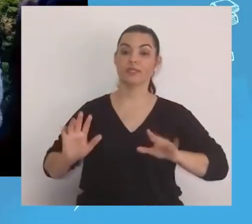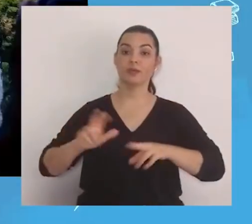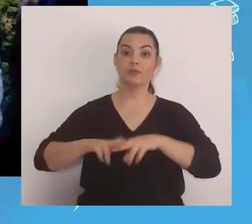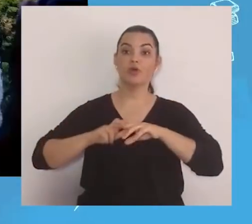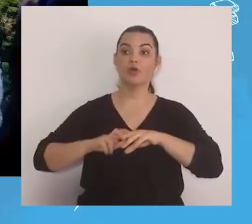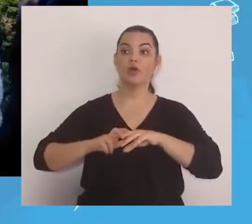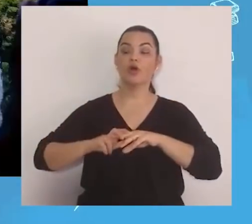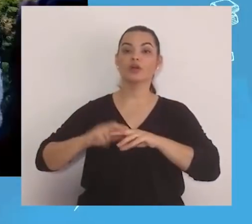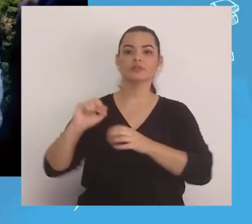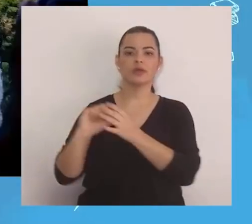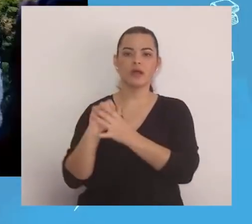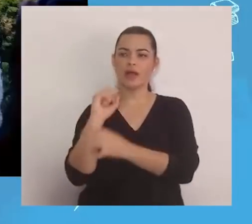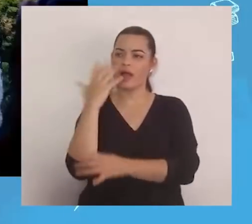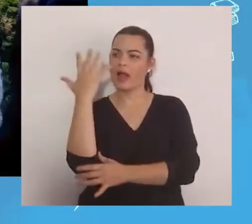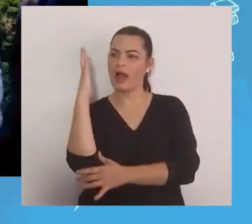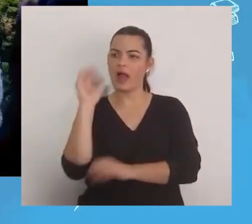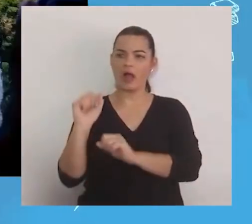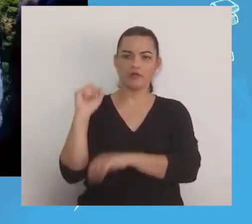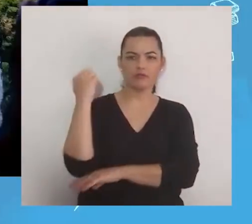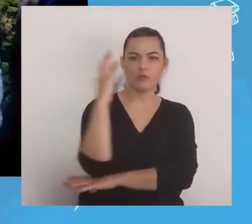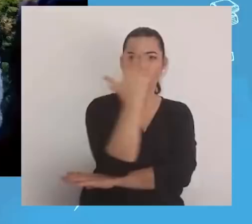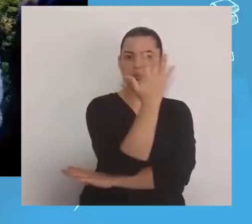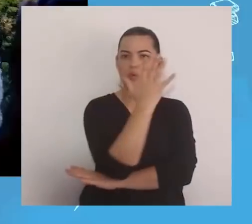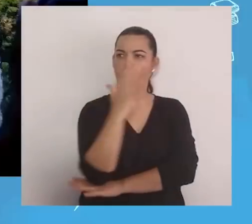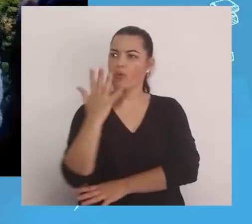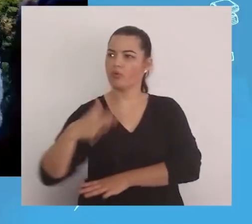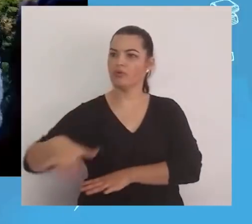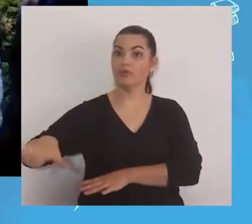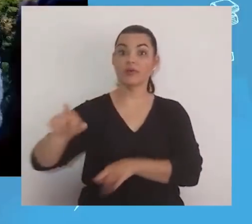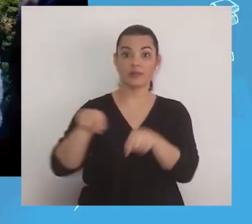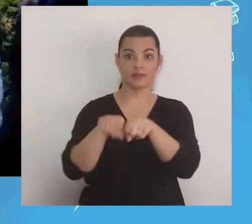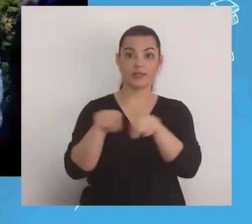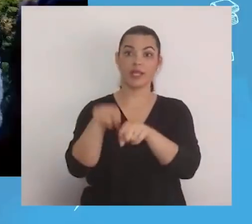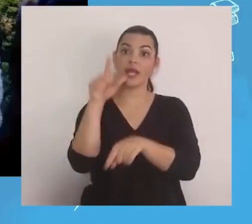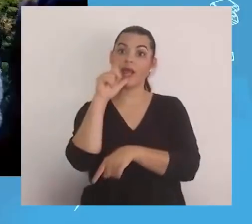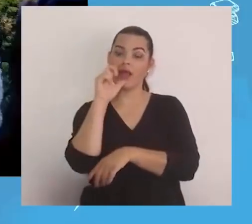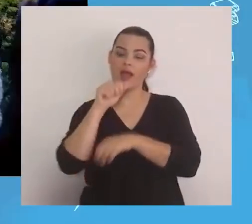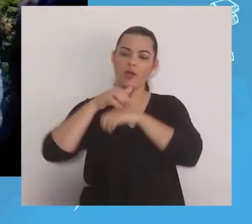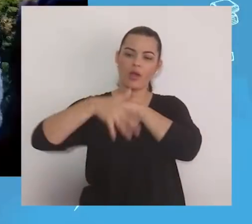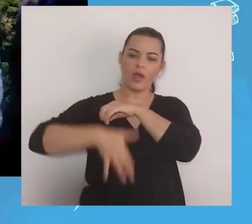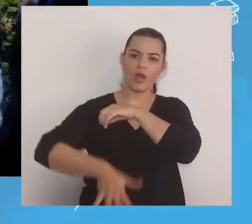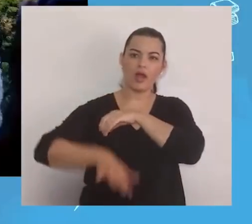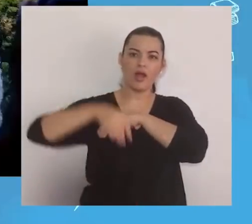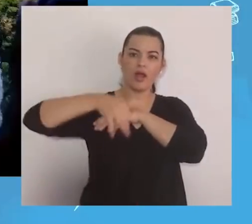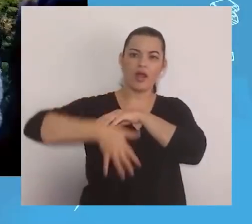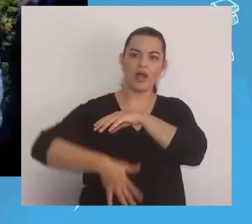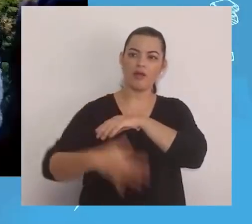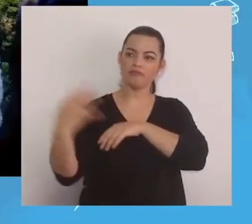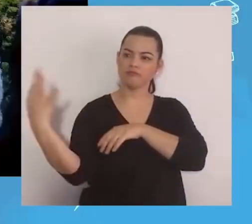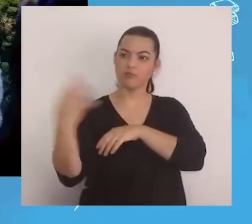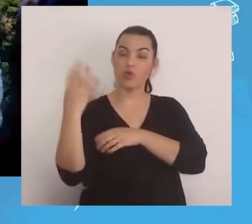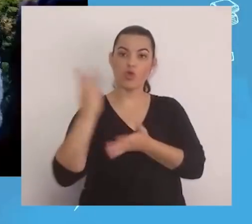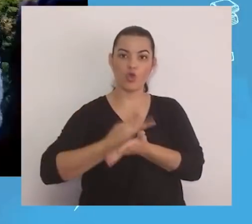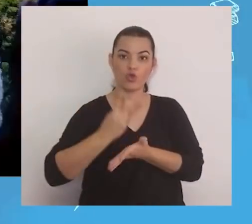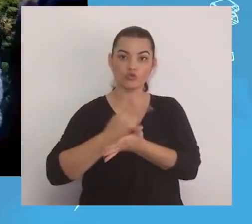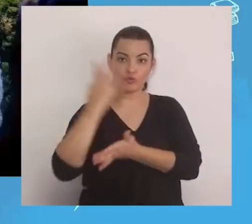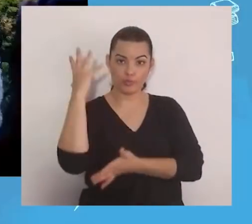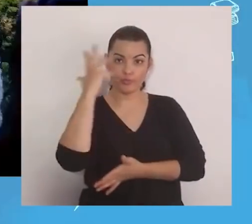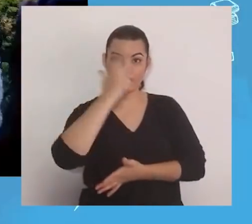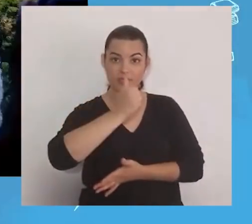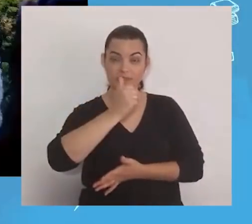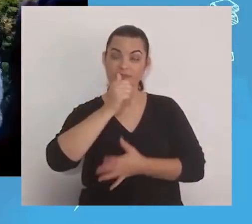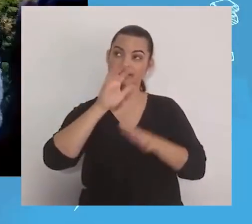o turismo, porque é uma região que recebe uma quantidade muito grande de turistas o ano todo. Então,